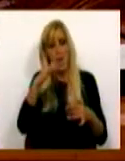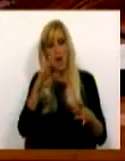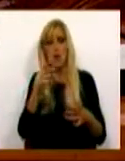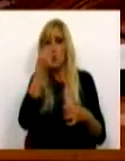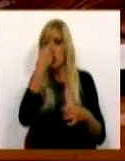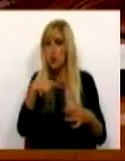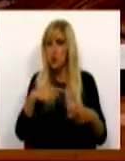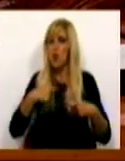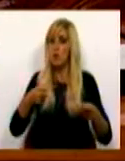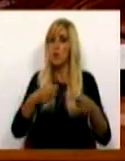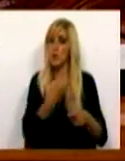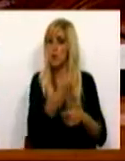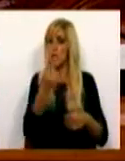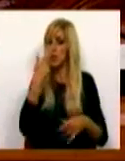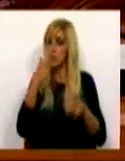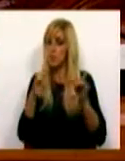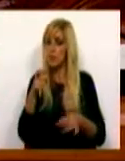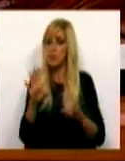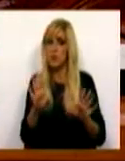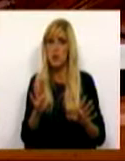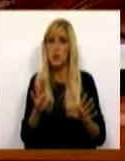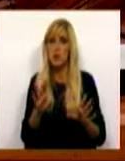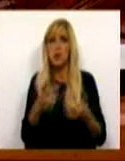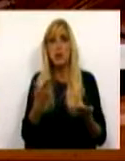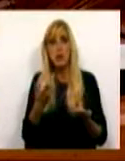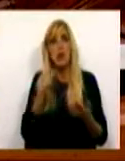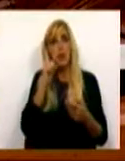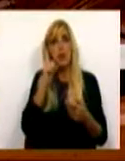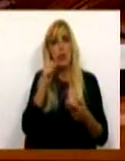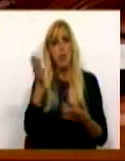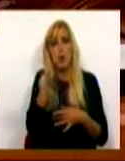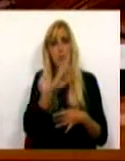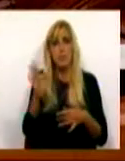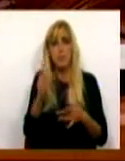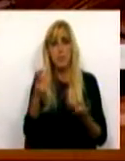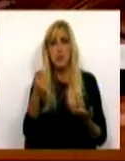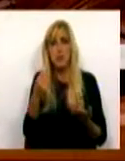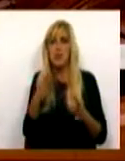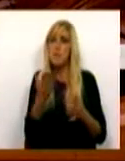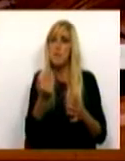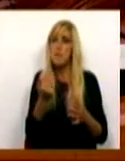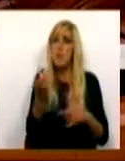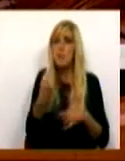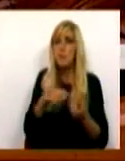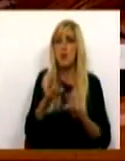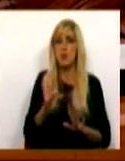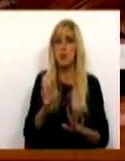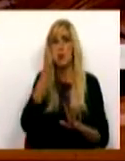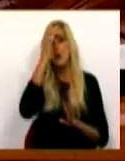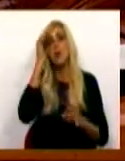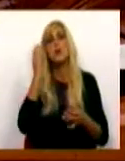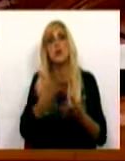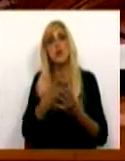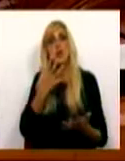de investimento de cada indivíduo e quantas vezes com práticas alegadamente de mis-selling. Deve ainda dar destaque ao trabalhador